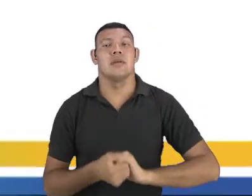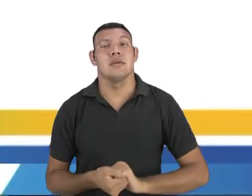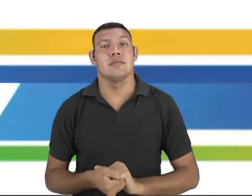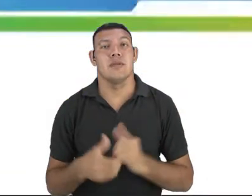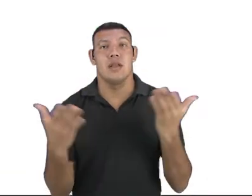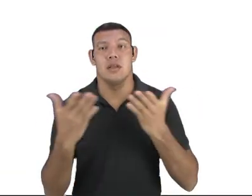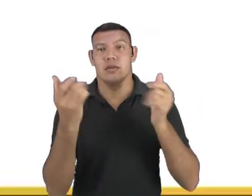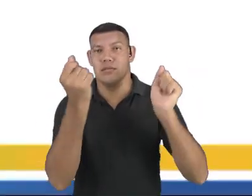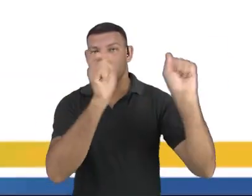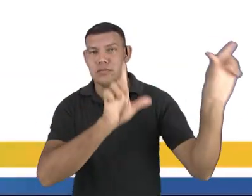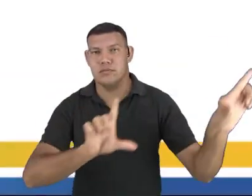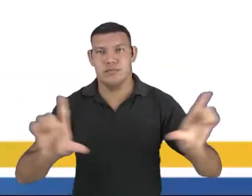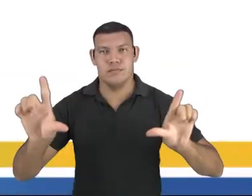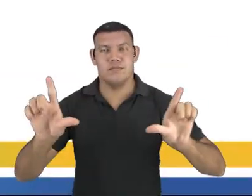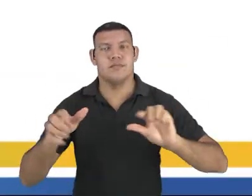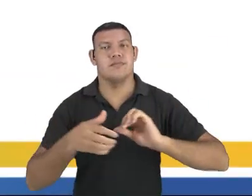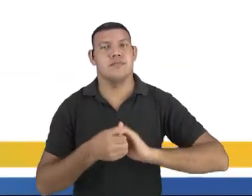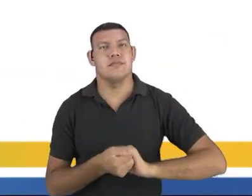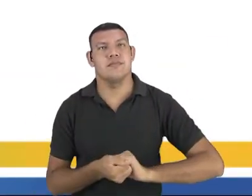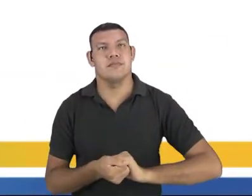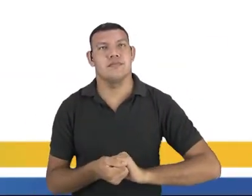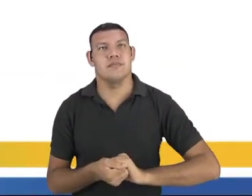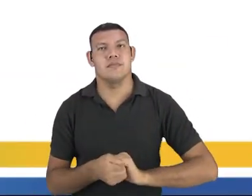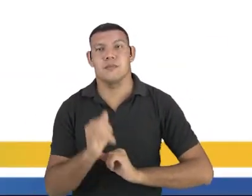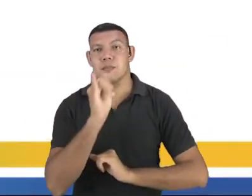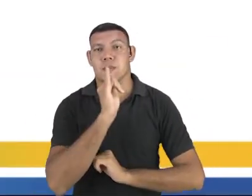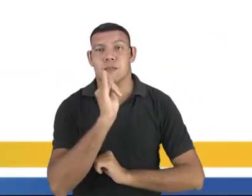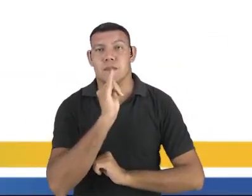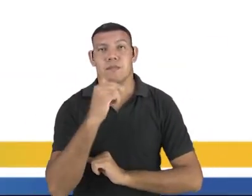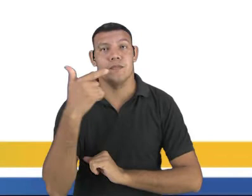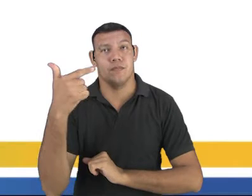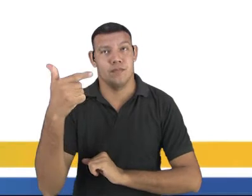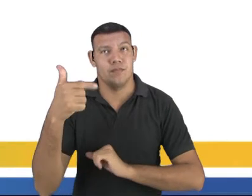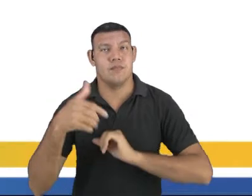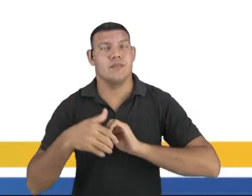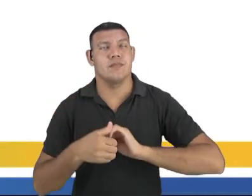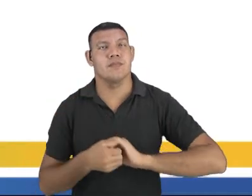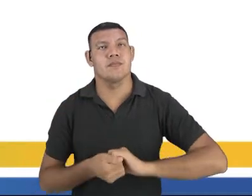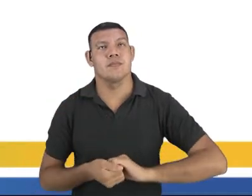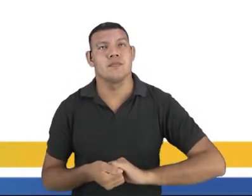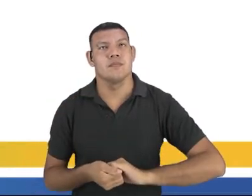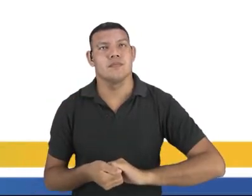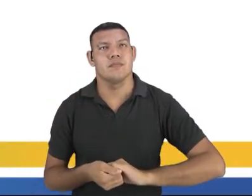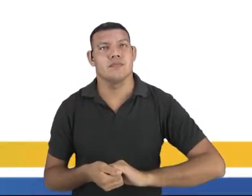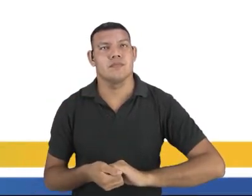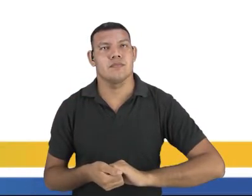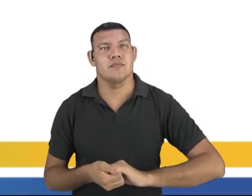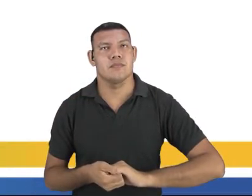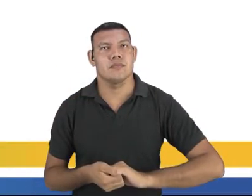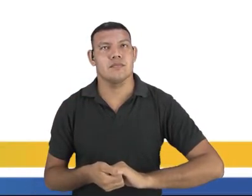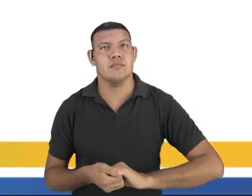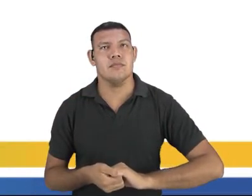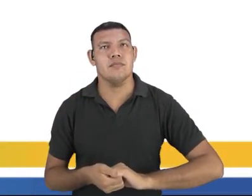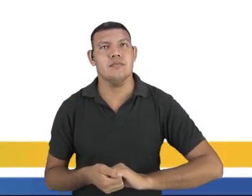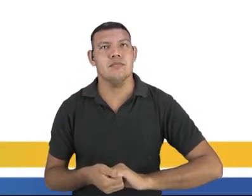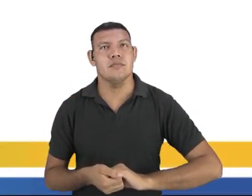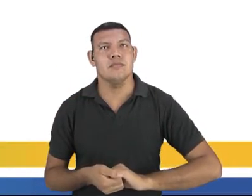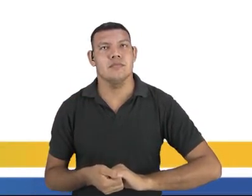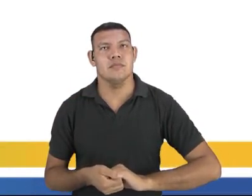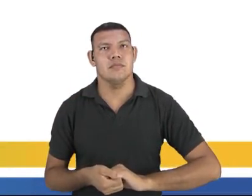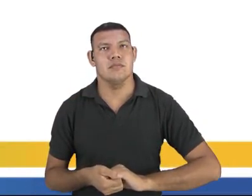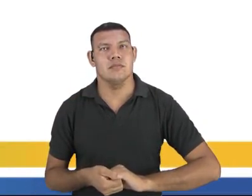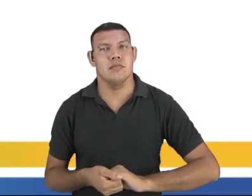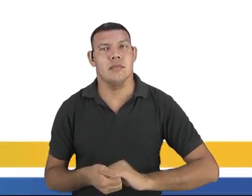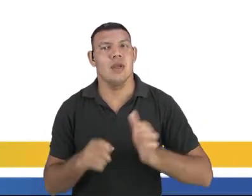o nosso vídeo aqui depois de ter visto o exemplo número um Vamos ver que o exemplo número dois né